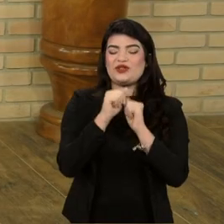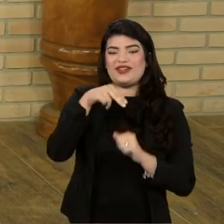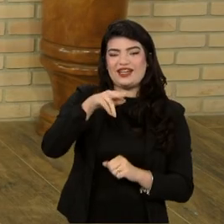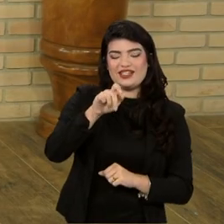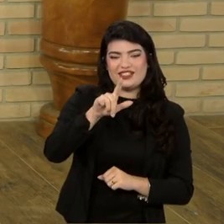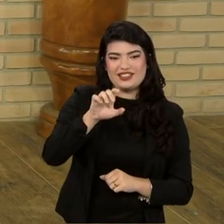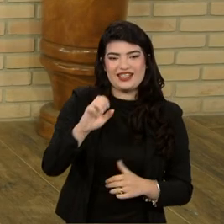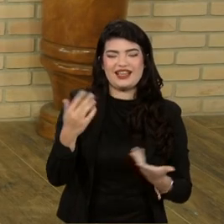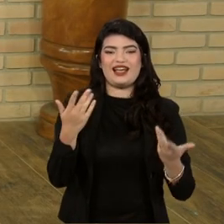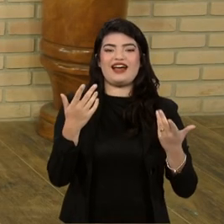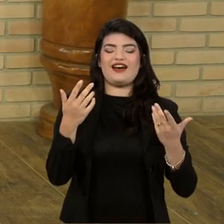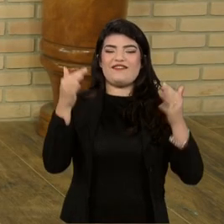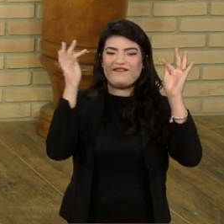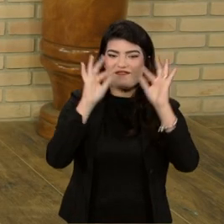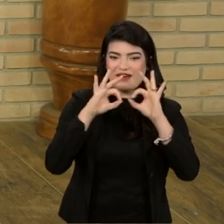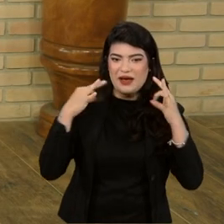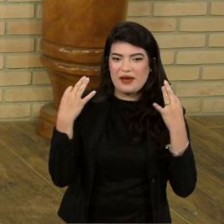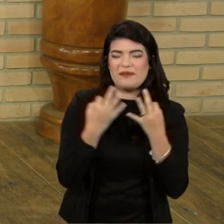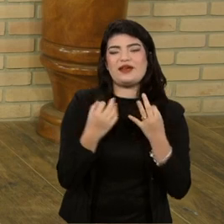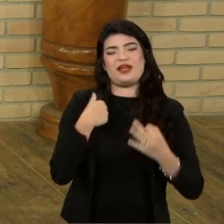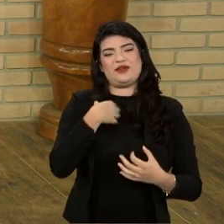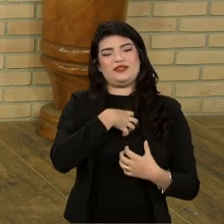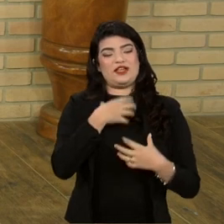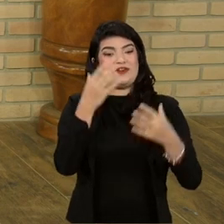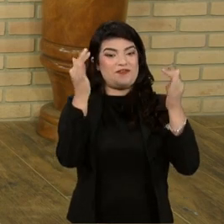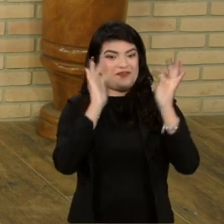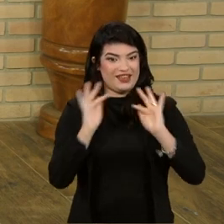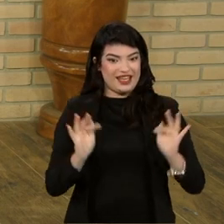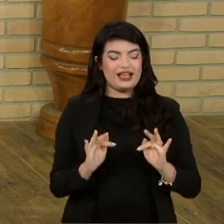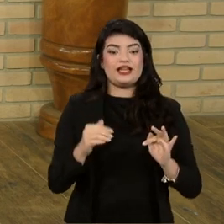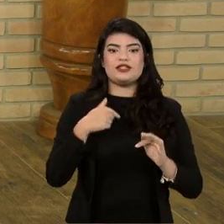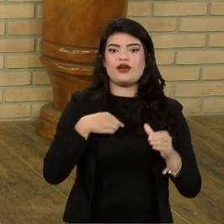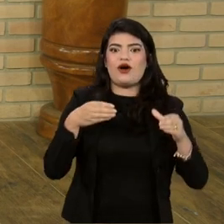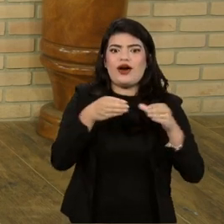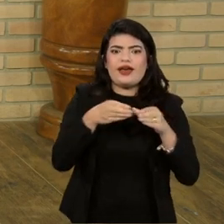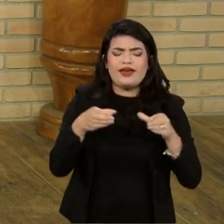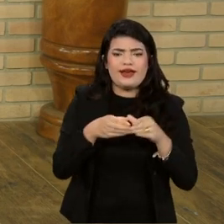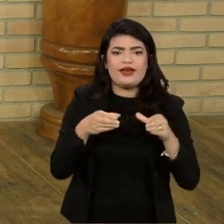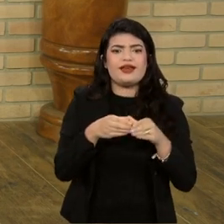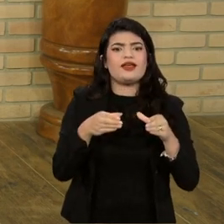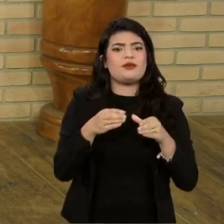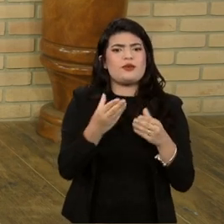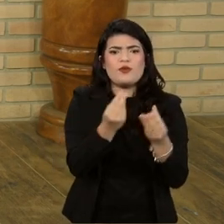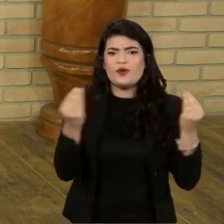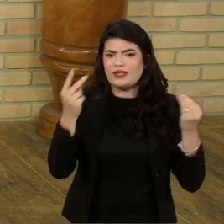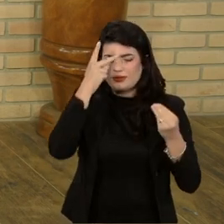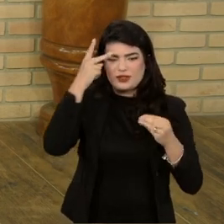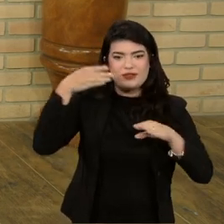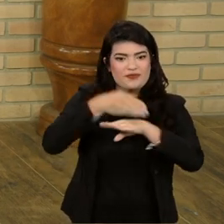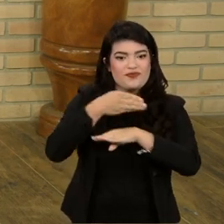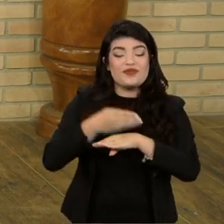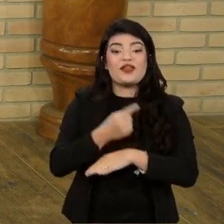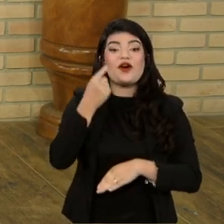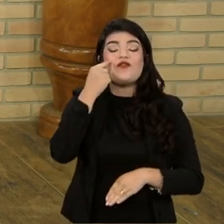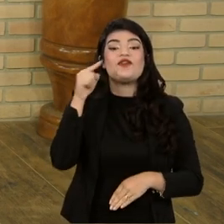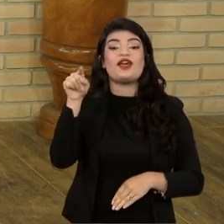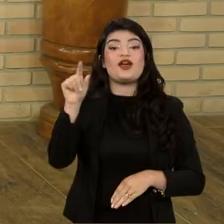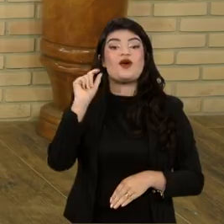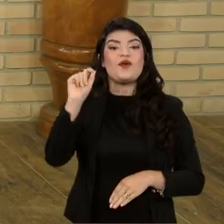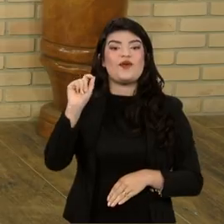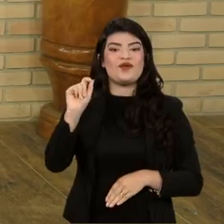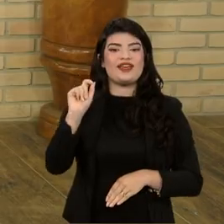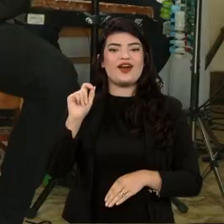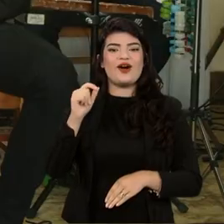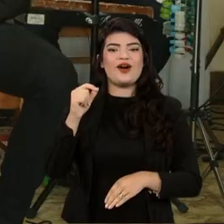família. Com certeza. A honra, né? Nossa, toda minha. Você receber toda a nossa equipe, que é um bocado de gente, né? Vamos ali, ó. Olha ali. Olha os caboclos.